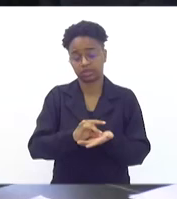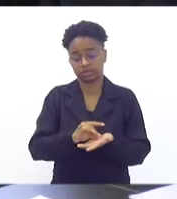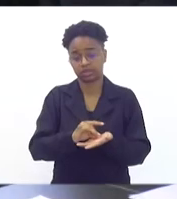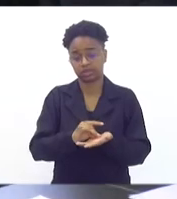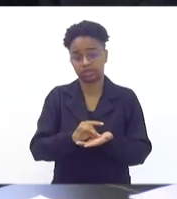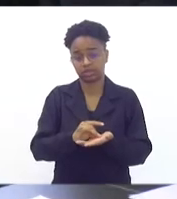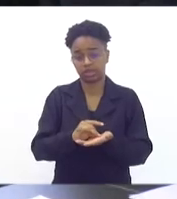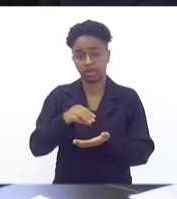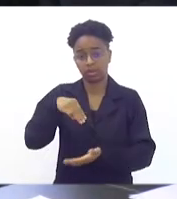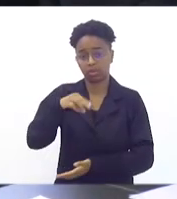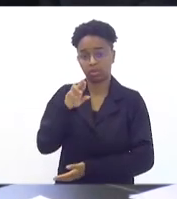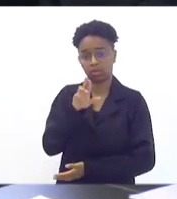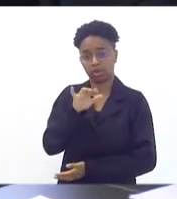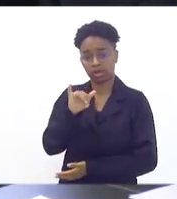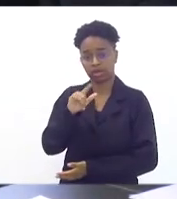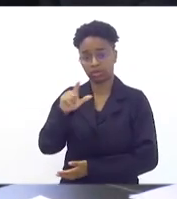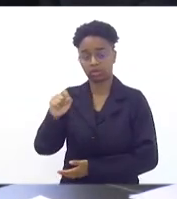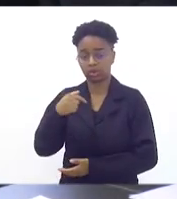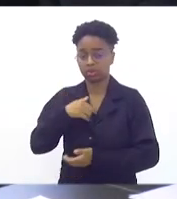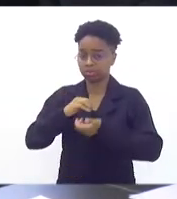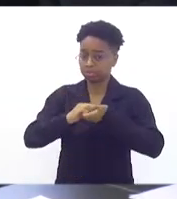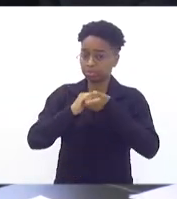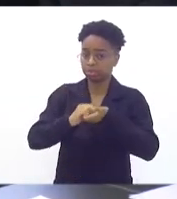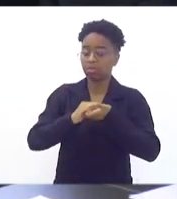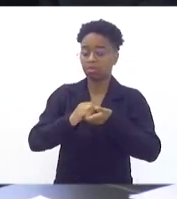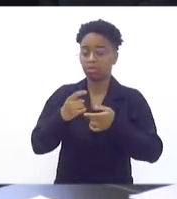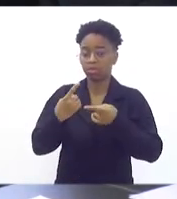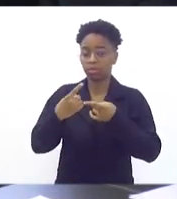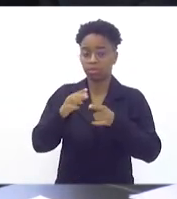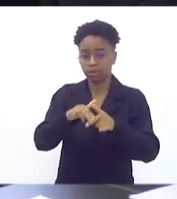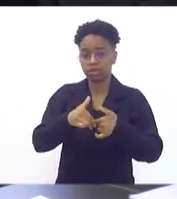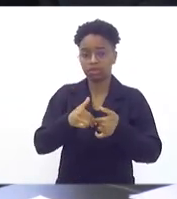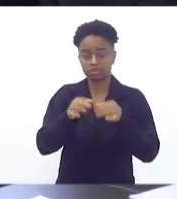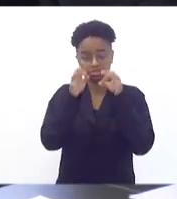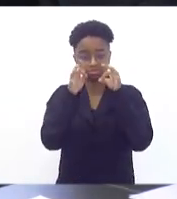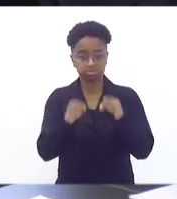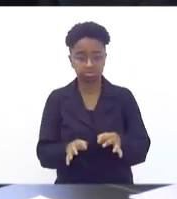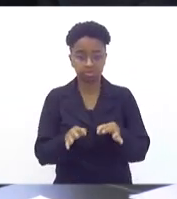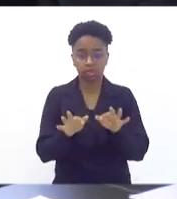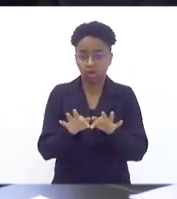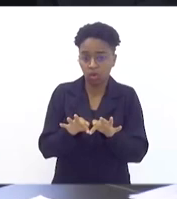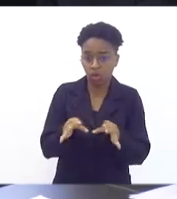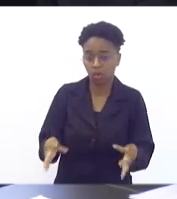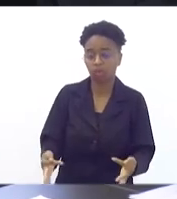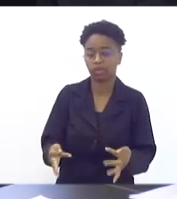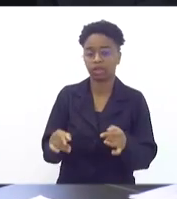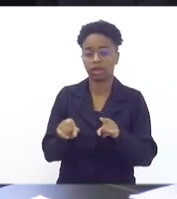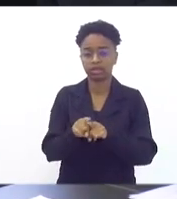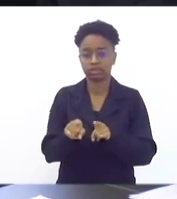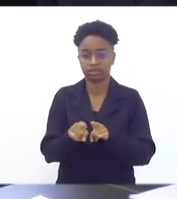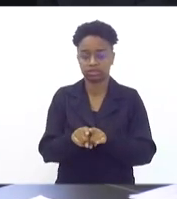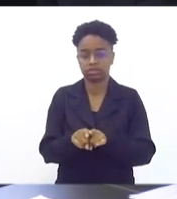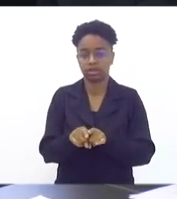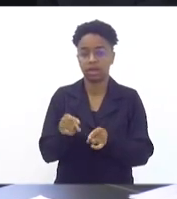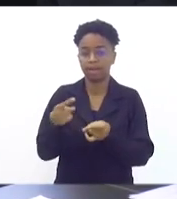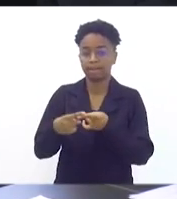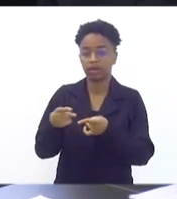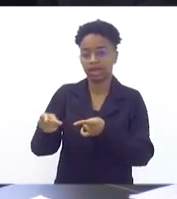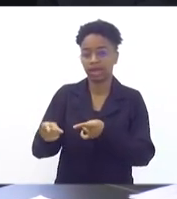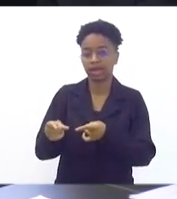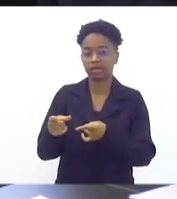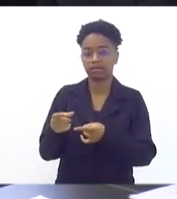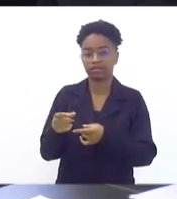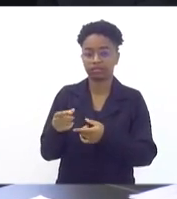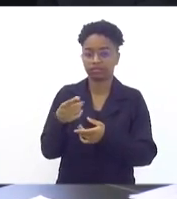Murilo pela integridade pela decência pela humildade mim se